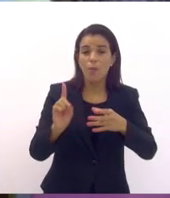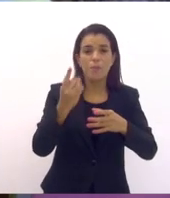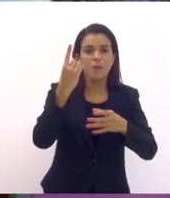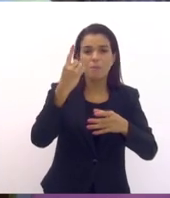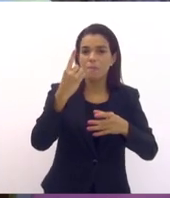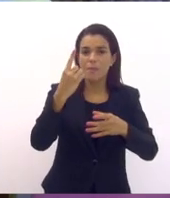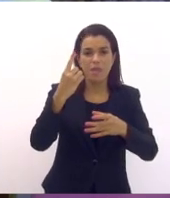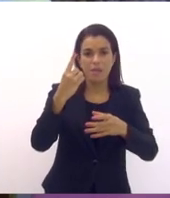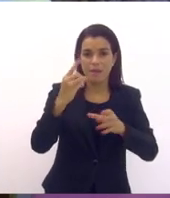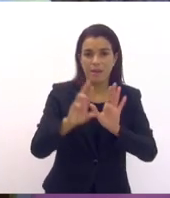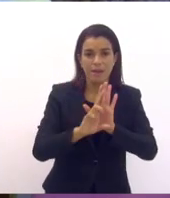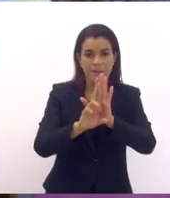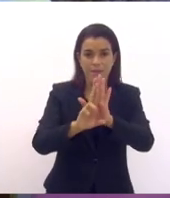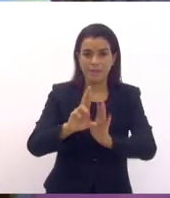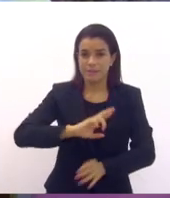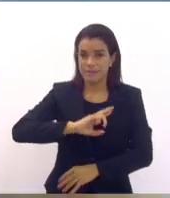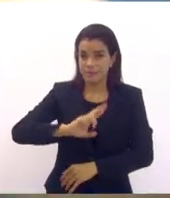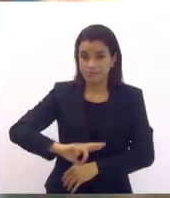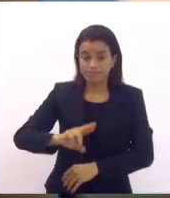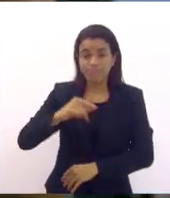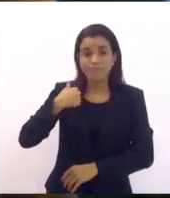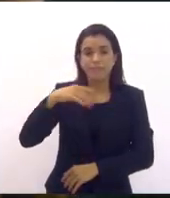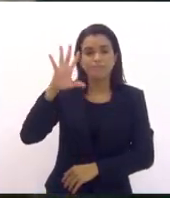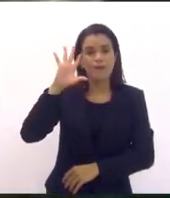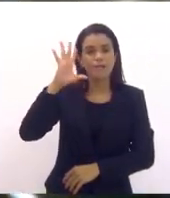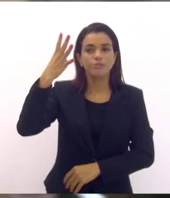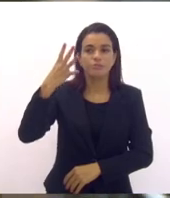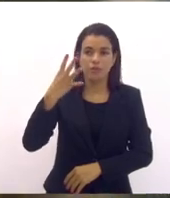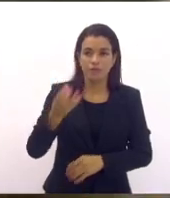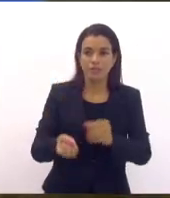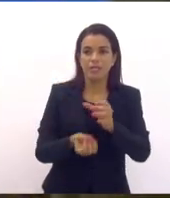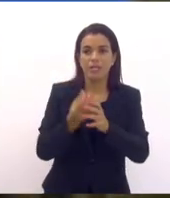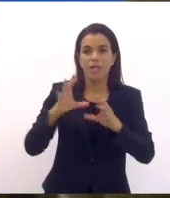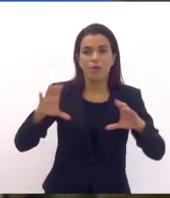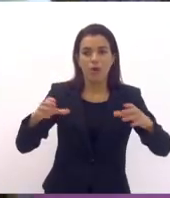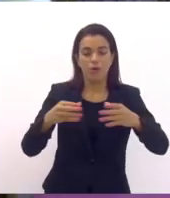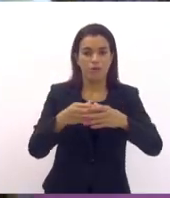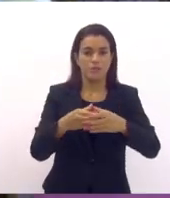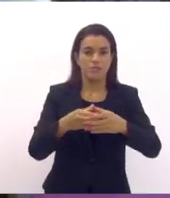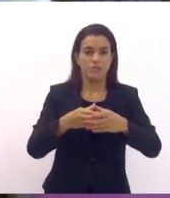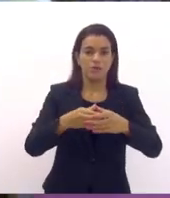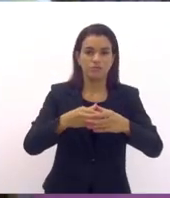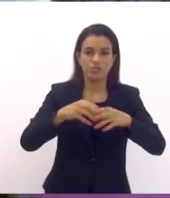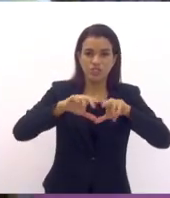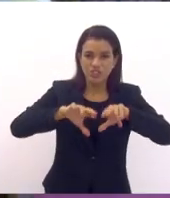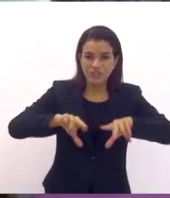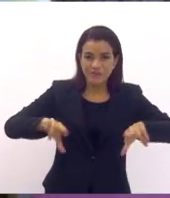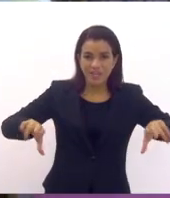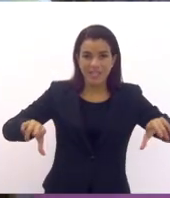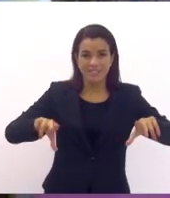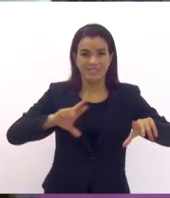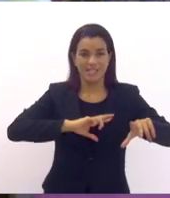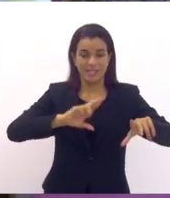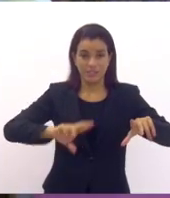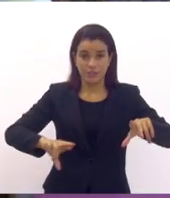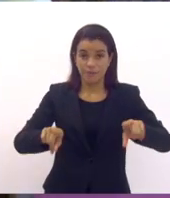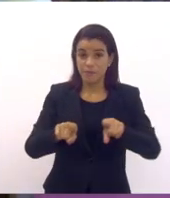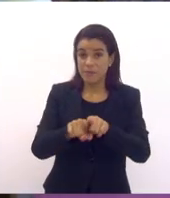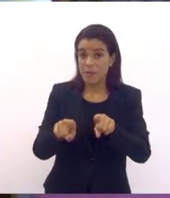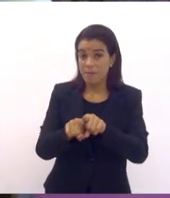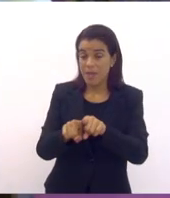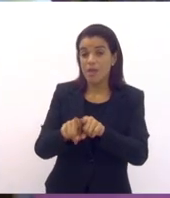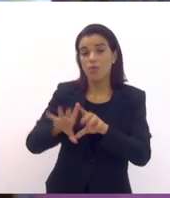a criar uma comissão interreligiosa além da comissão interreligiosa Ele criou uma comissão de